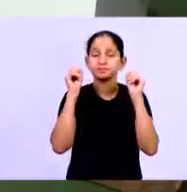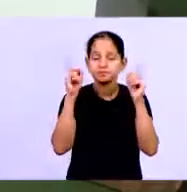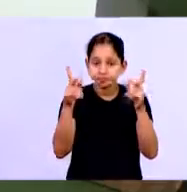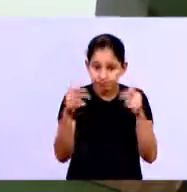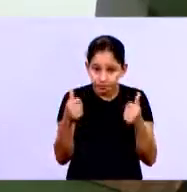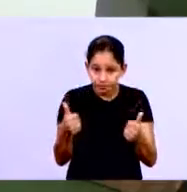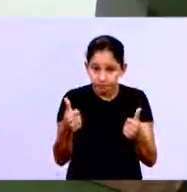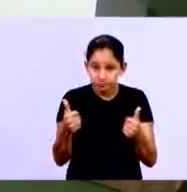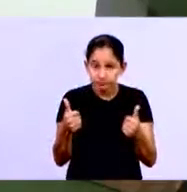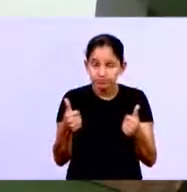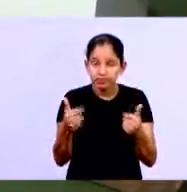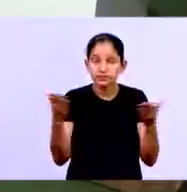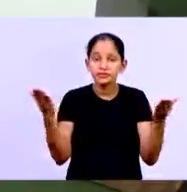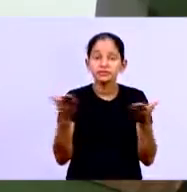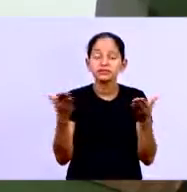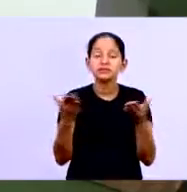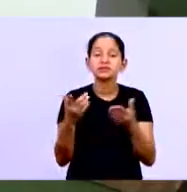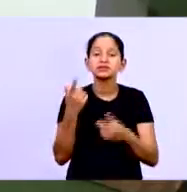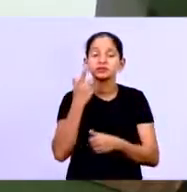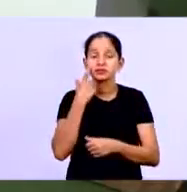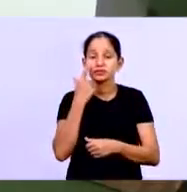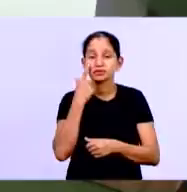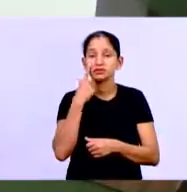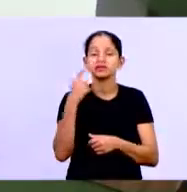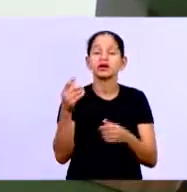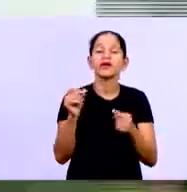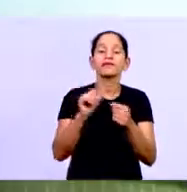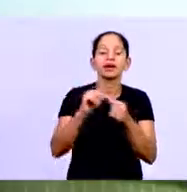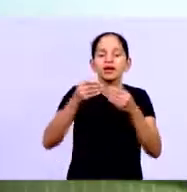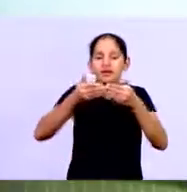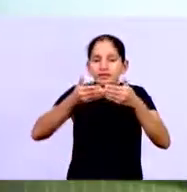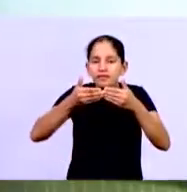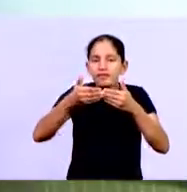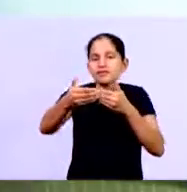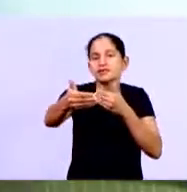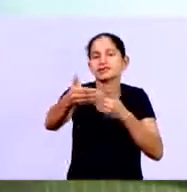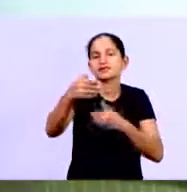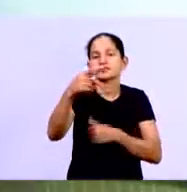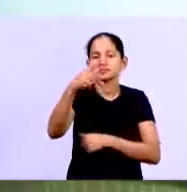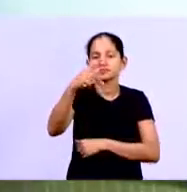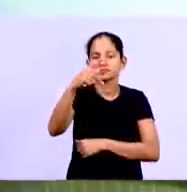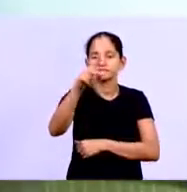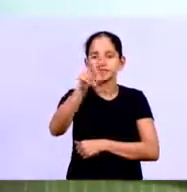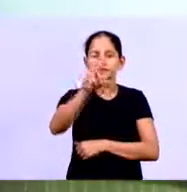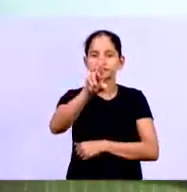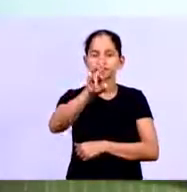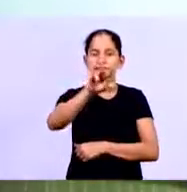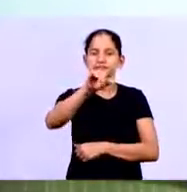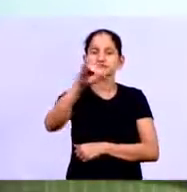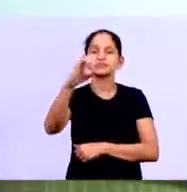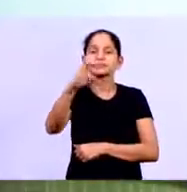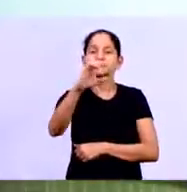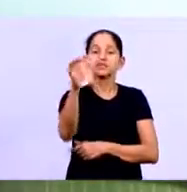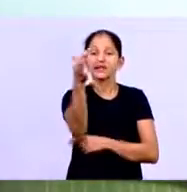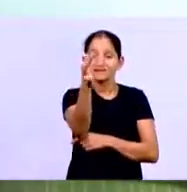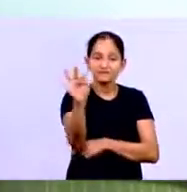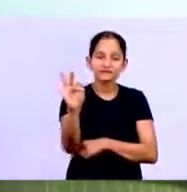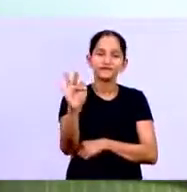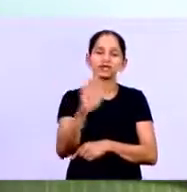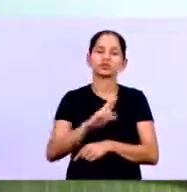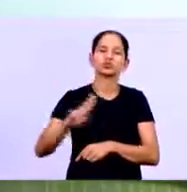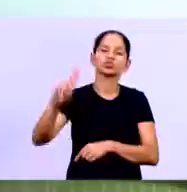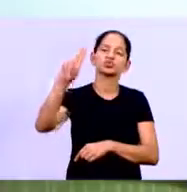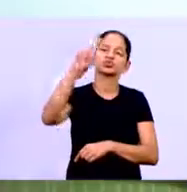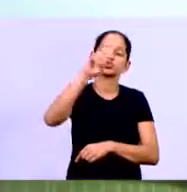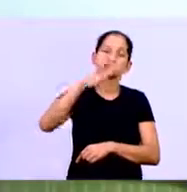ok? E agora a gente vai para o nosso sistema Price. Sistema Price, também conhecido como sistema francês. É utilizado no nosso comércio, no nosso